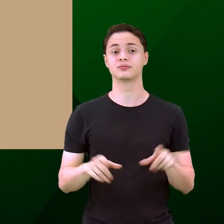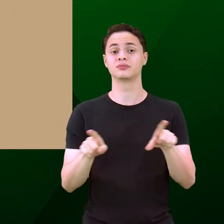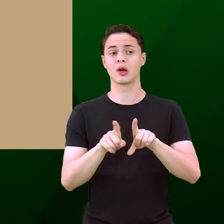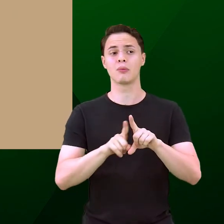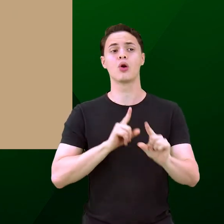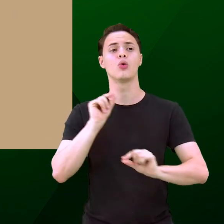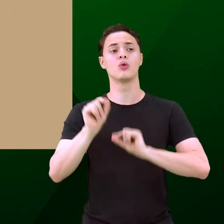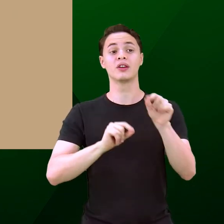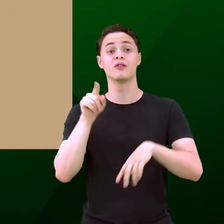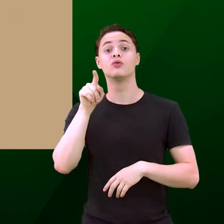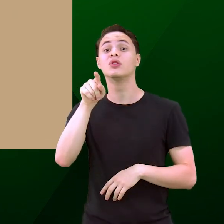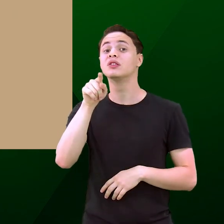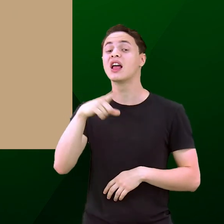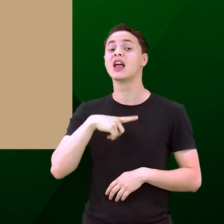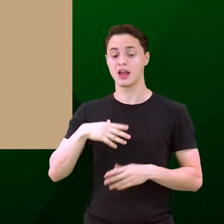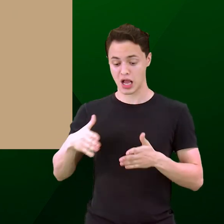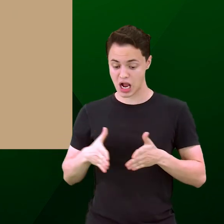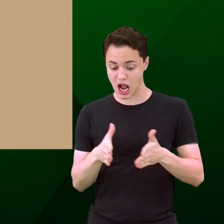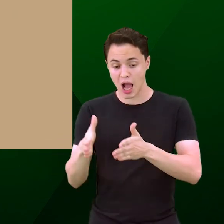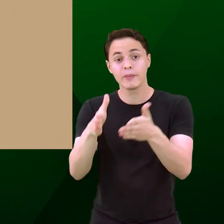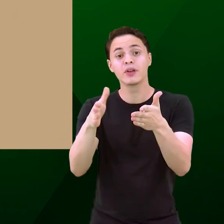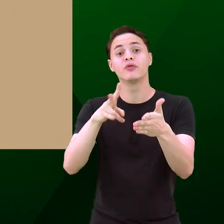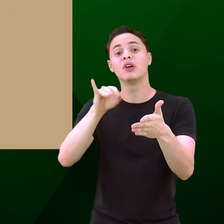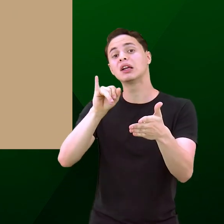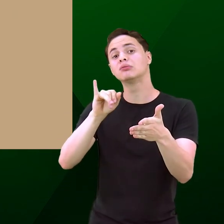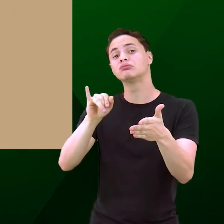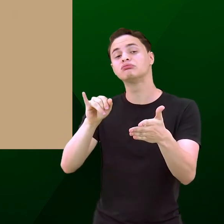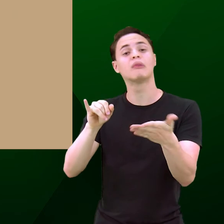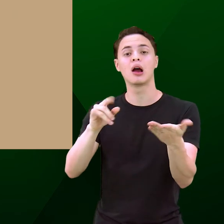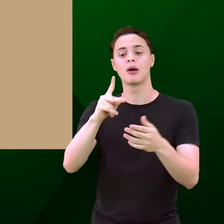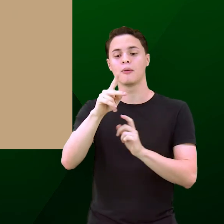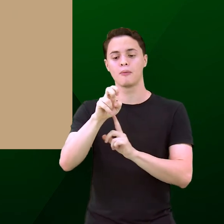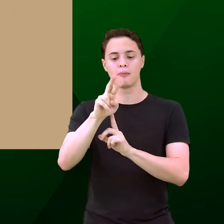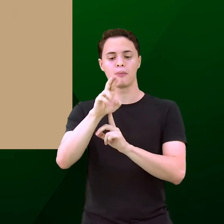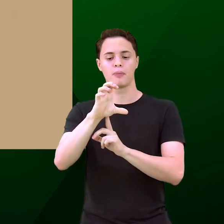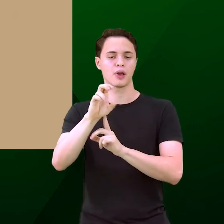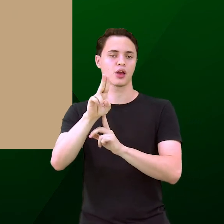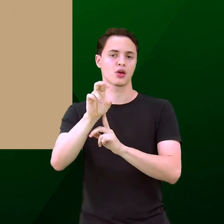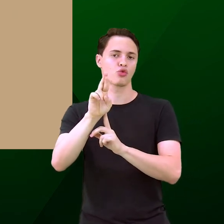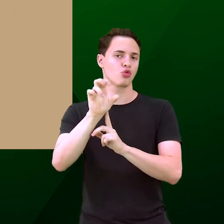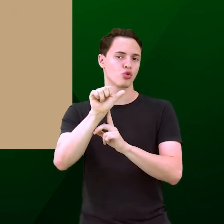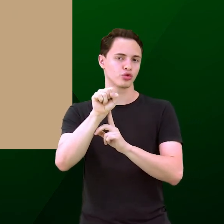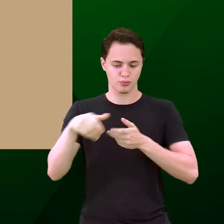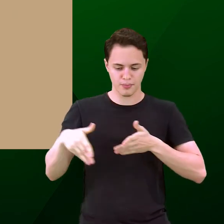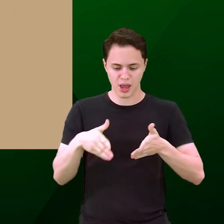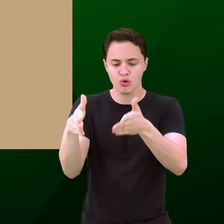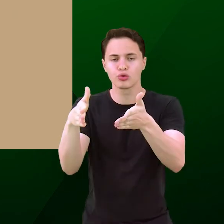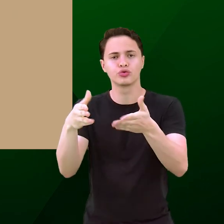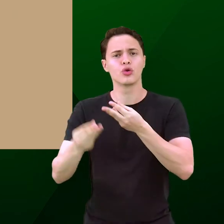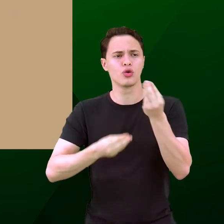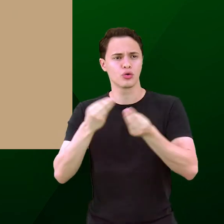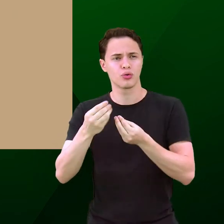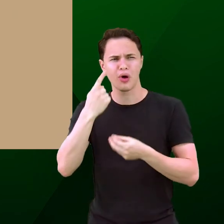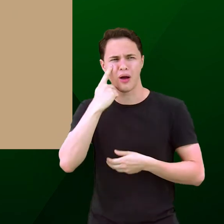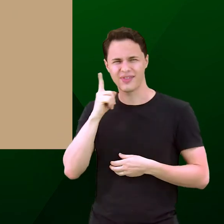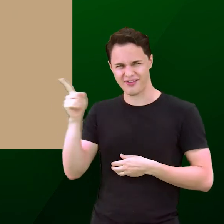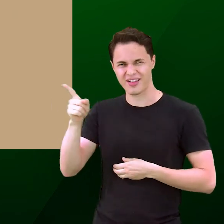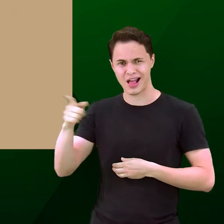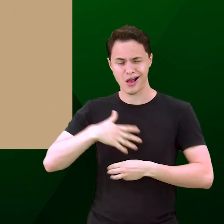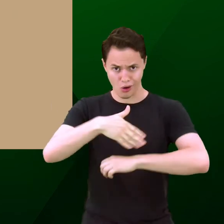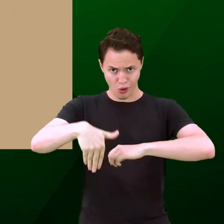1 quilômetro. Pronto, pode fazer por aí, não precisa ficar preso ao relógio, pode fazer por distância também. Você vai calcular